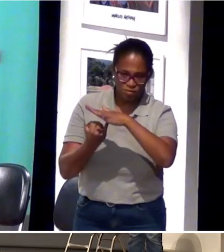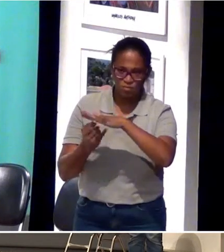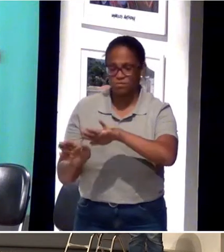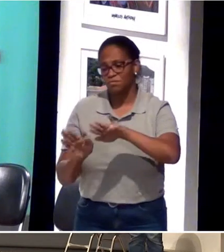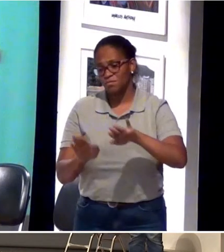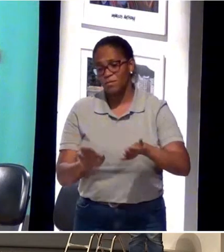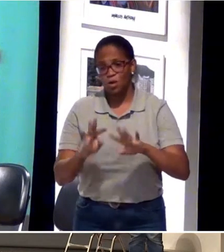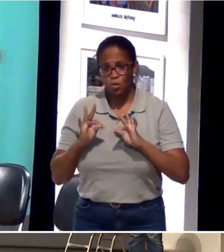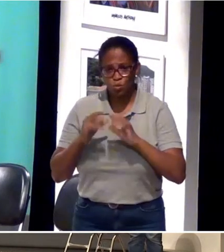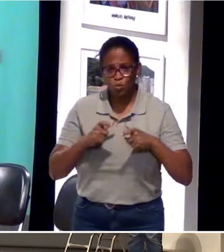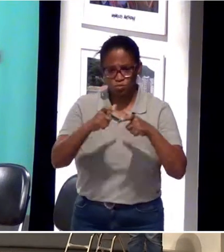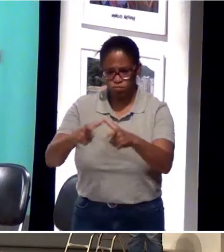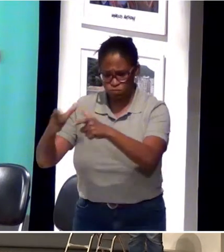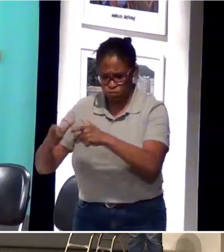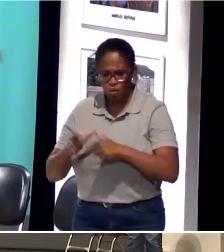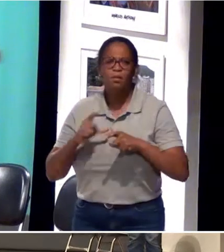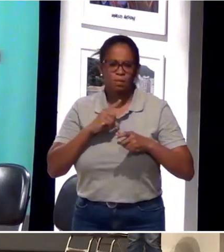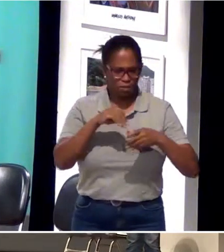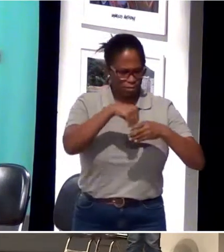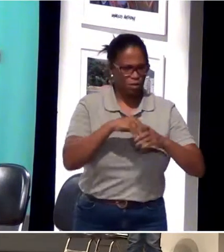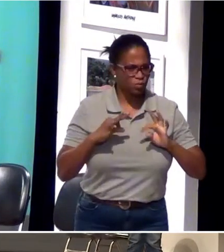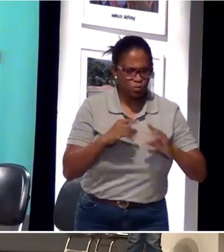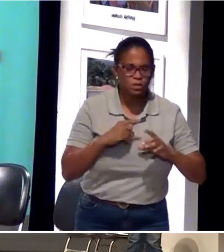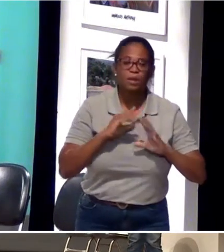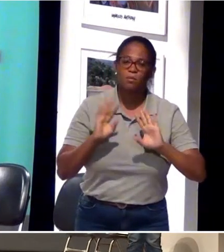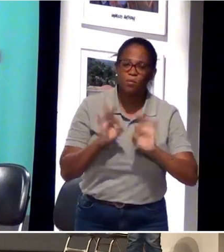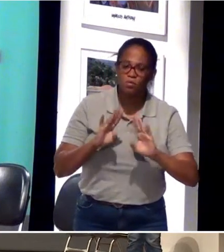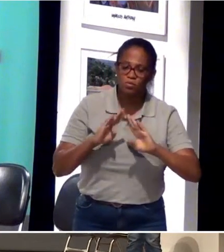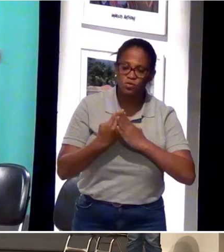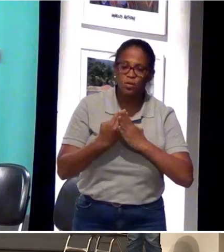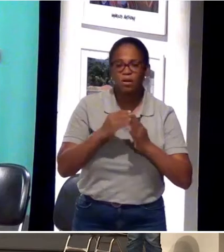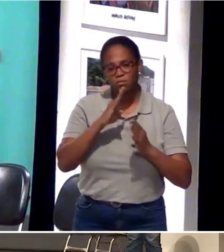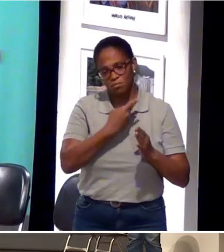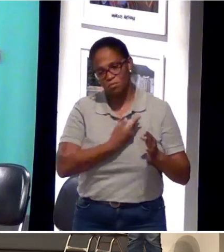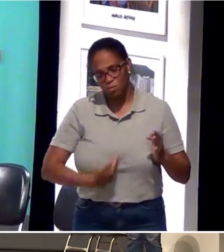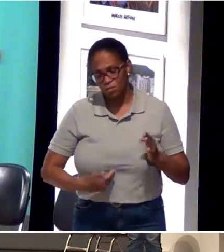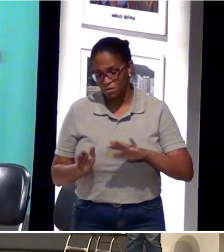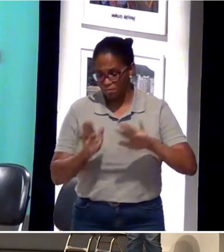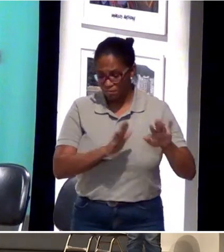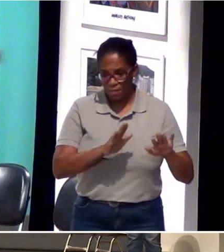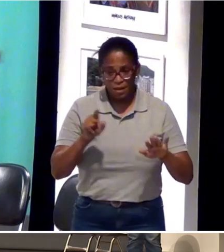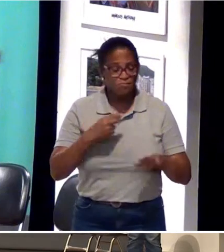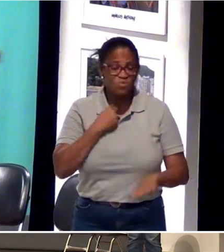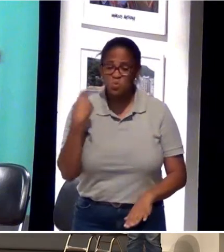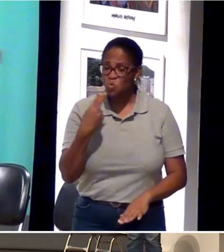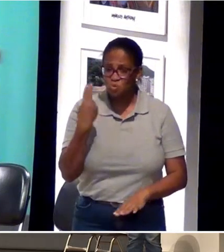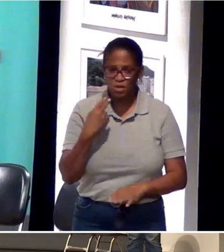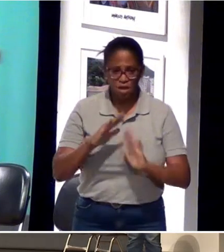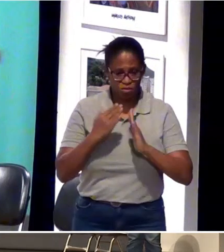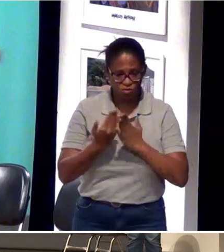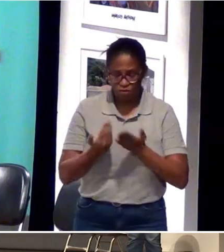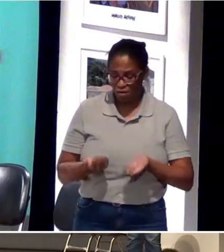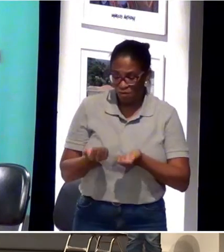todas as unidades têm uma escola pública lá dentro, você não tem como essa escola atender, porque a